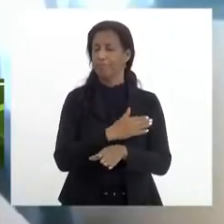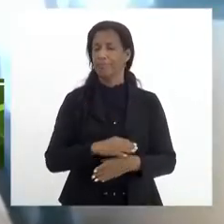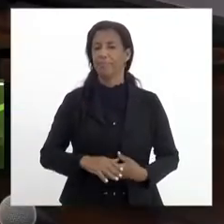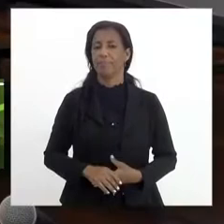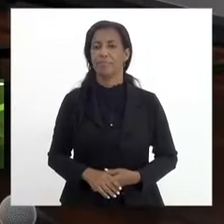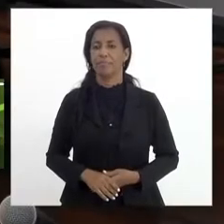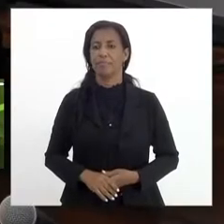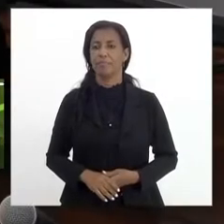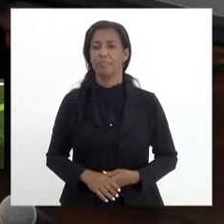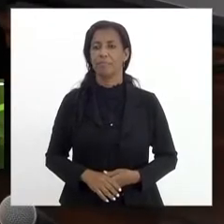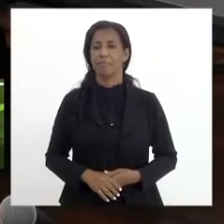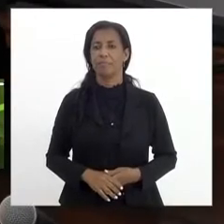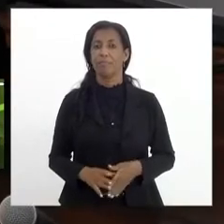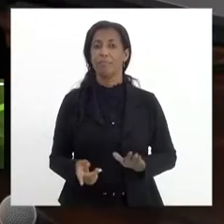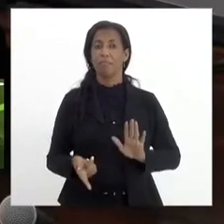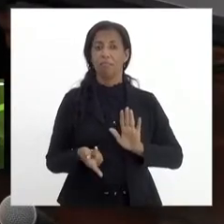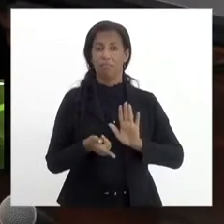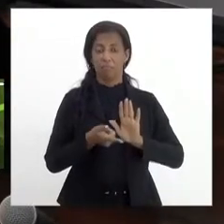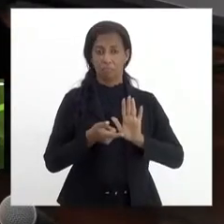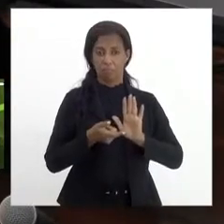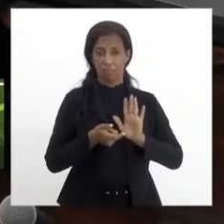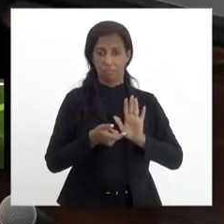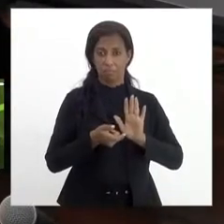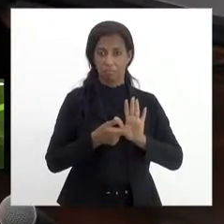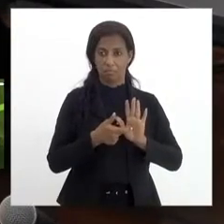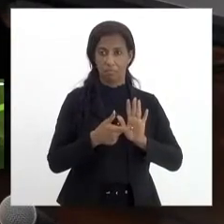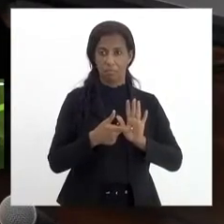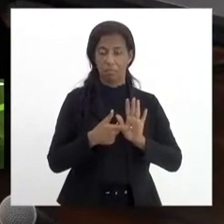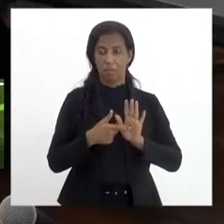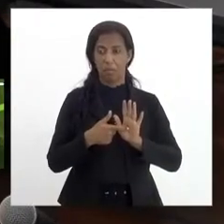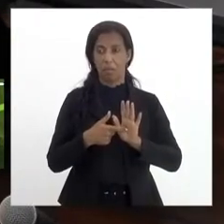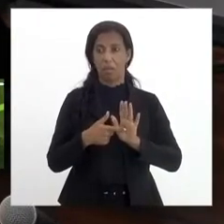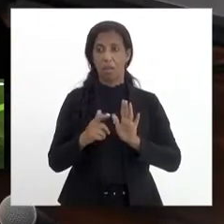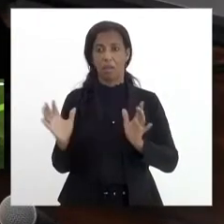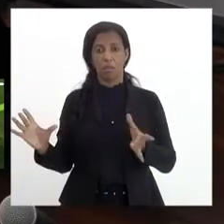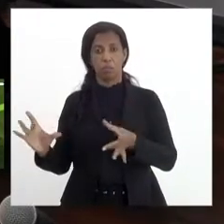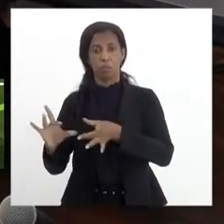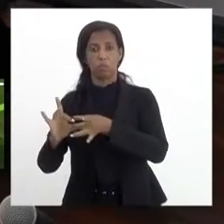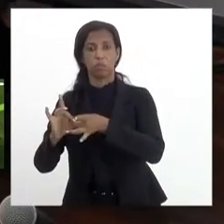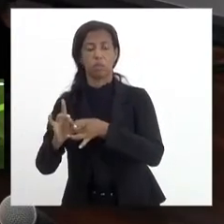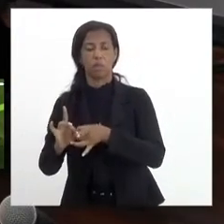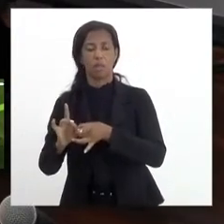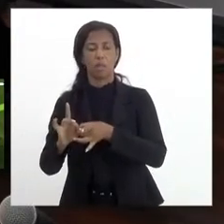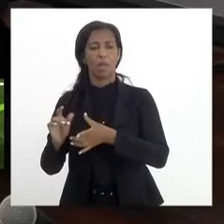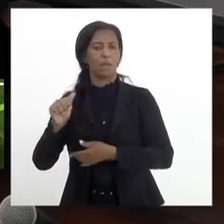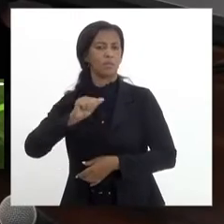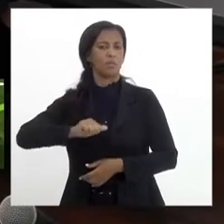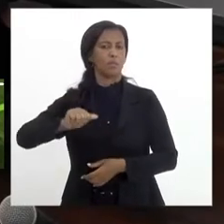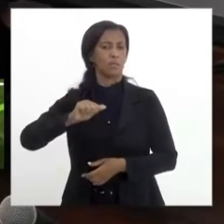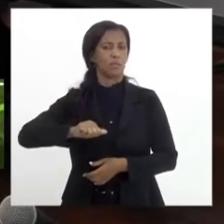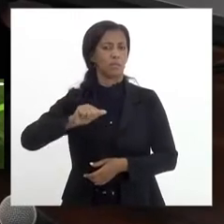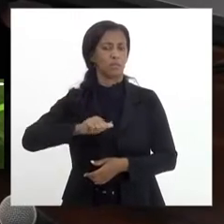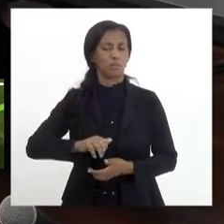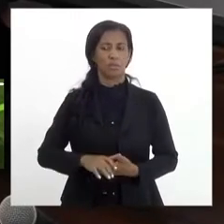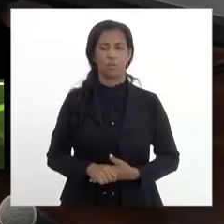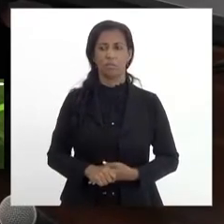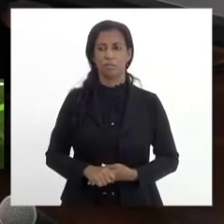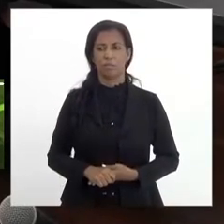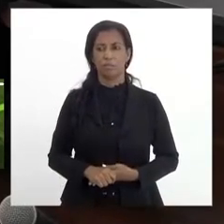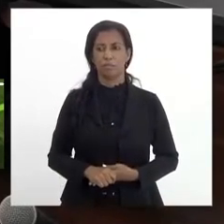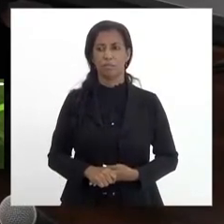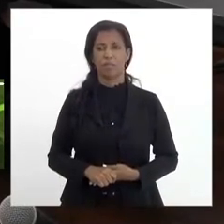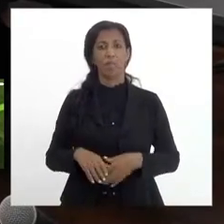ele propõe, de fato, a proteção ao consumidor filiado às associações. Diz o deputado Rodrigo Amorim. Vamos em frente? Vamos. Em